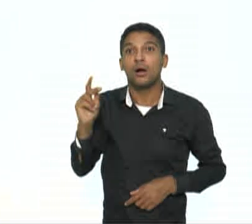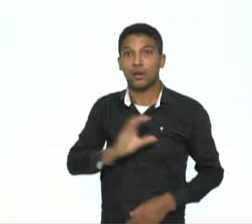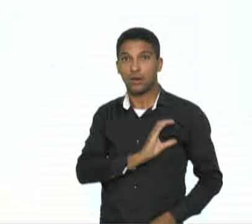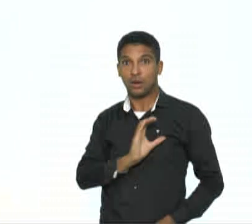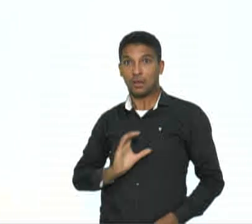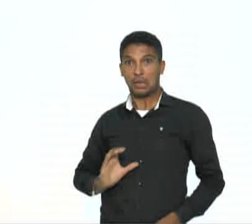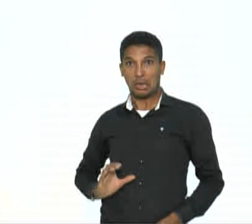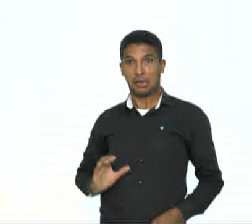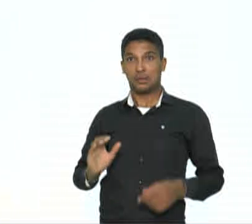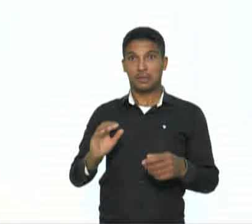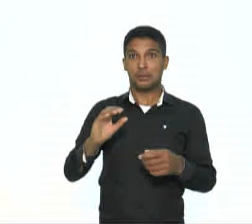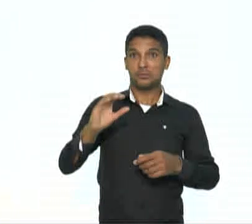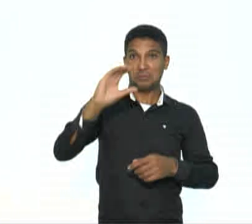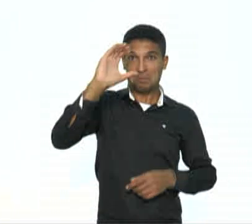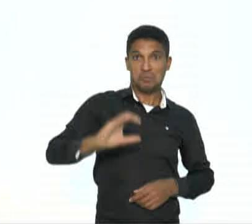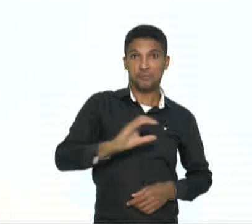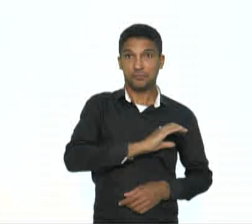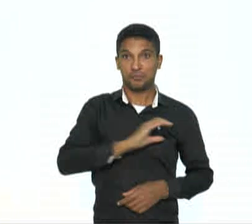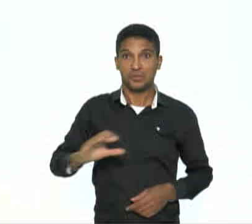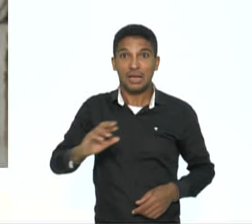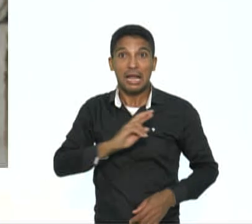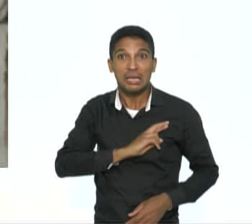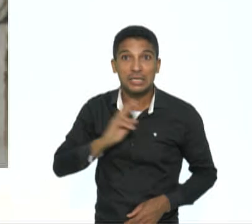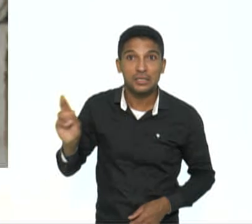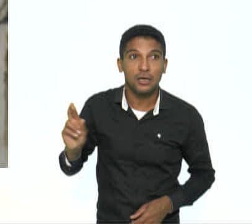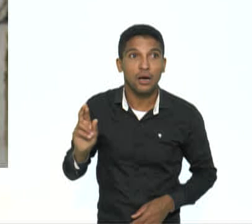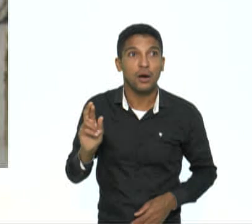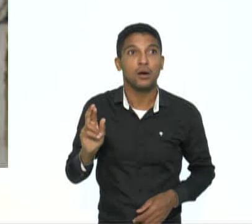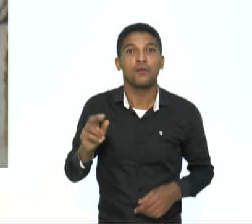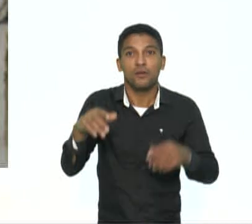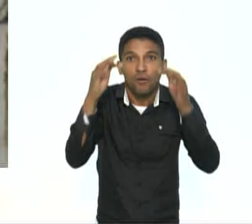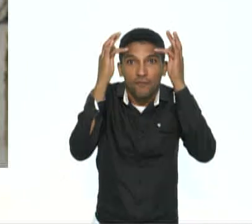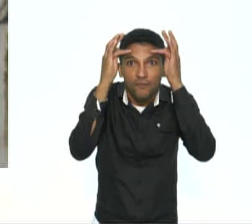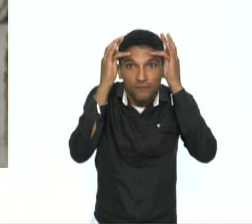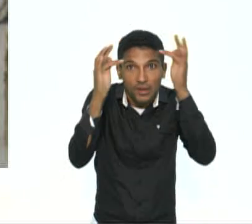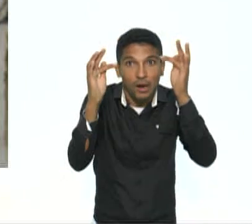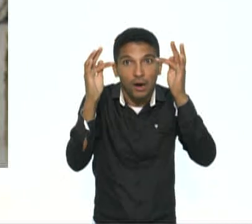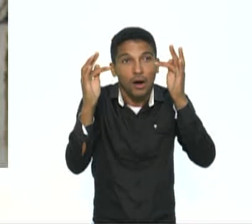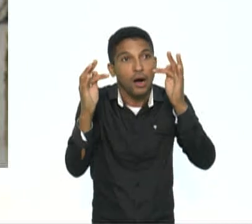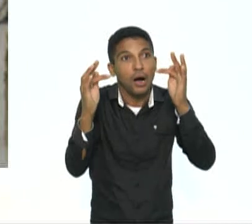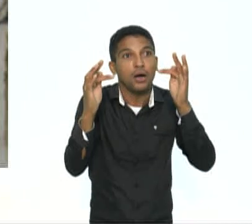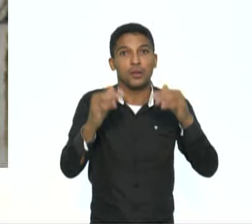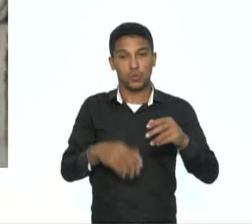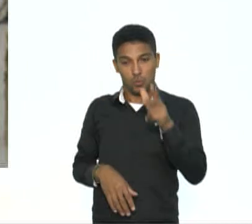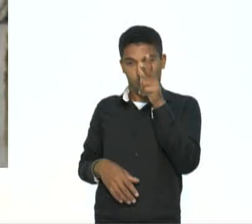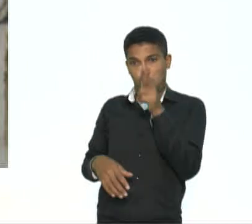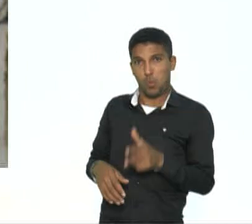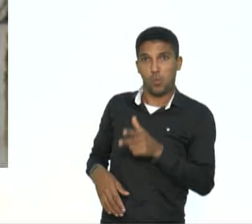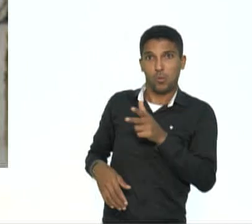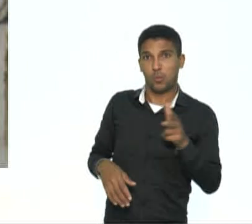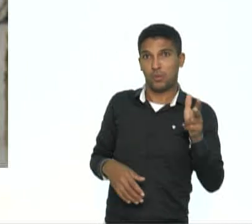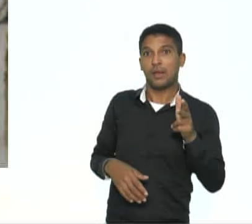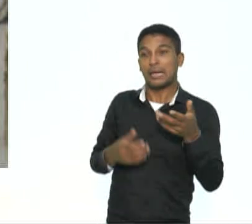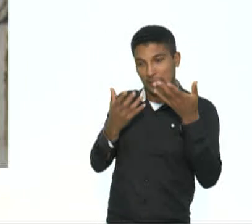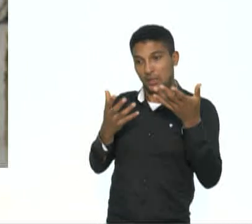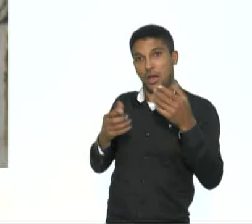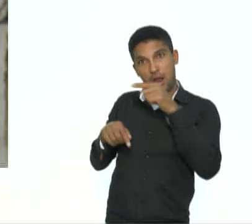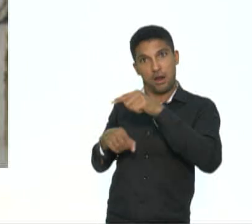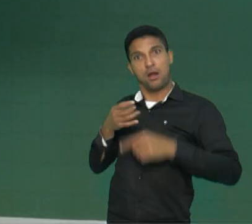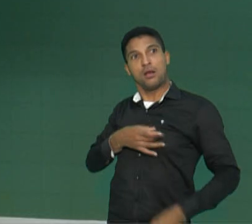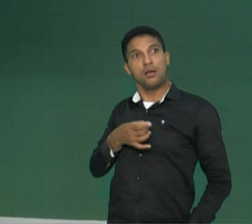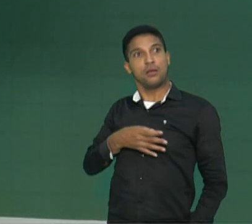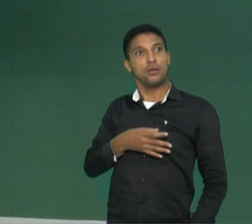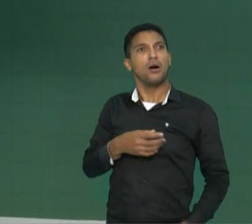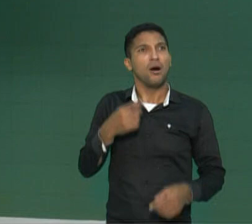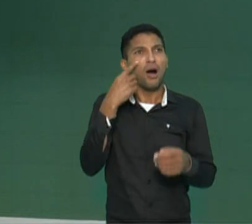ou animalescas, tá? Ali tem de San Remis, tá? Aqui tem a do Duomo. É um cão com